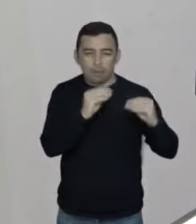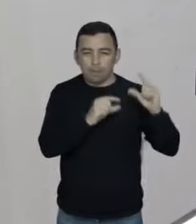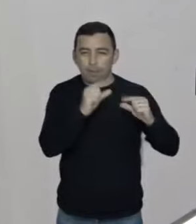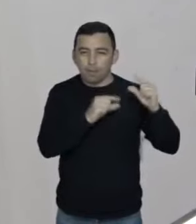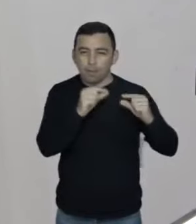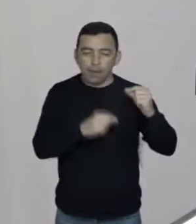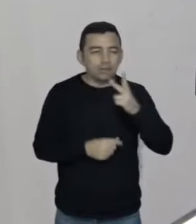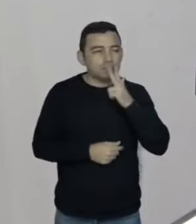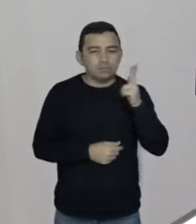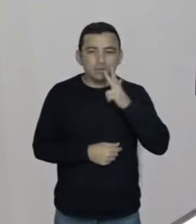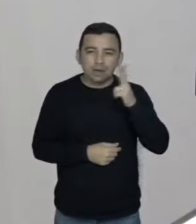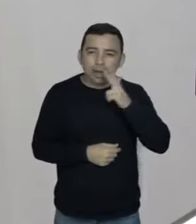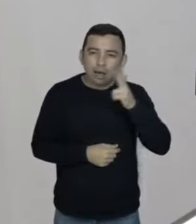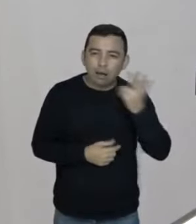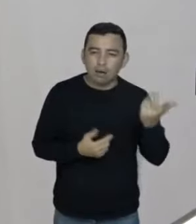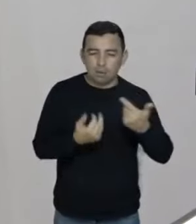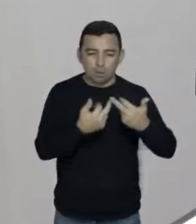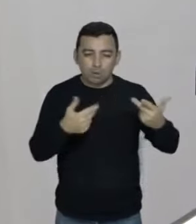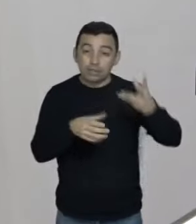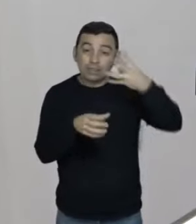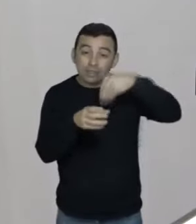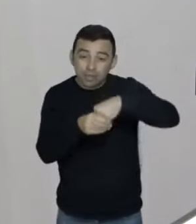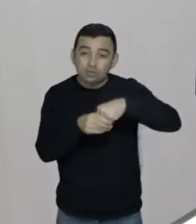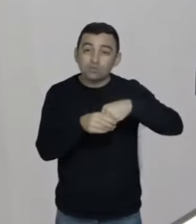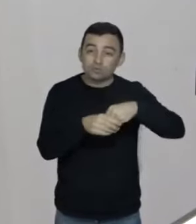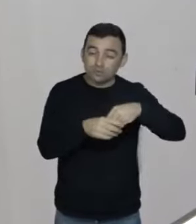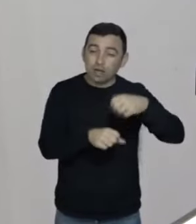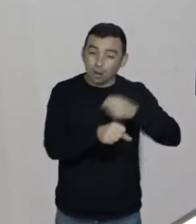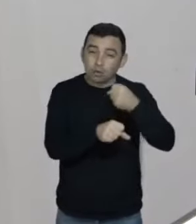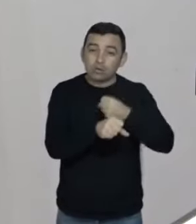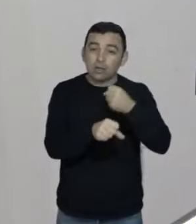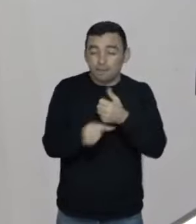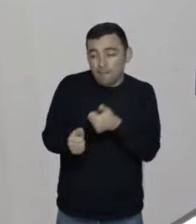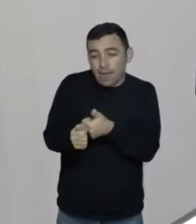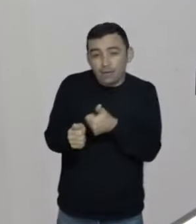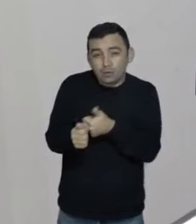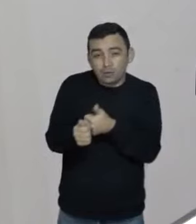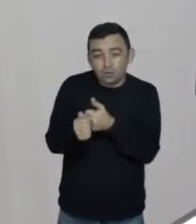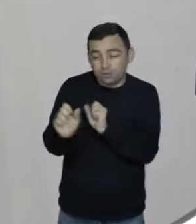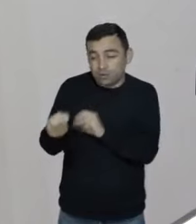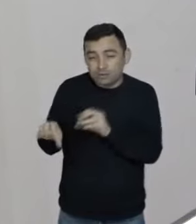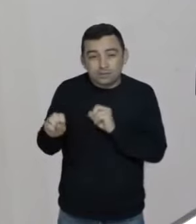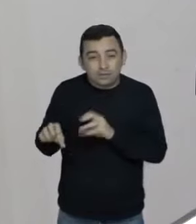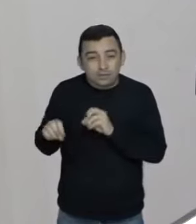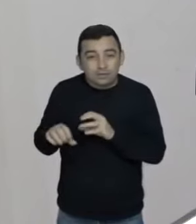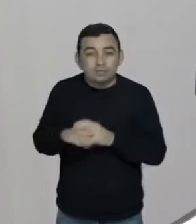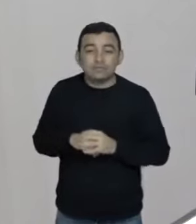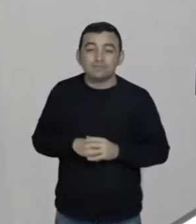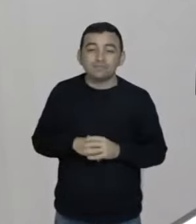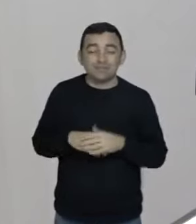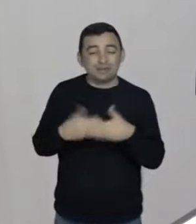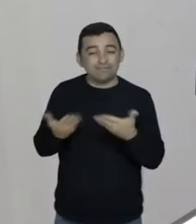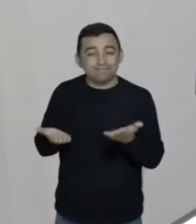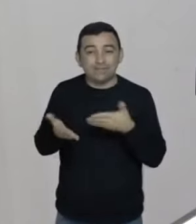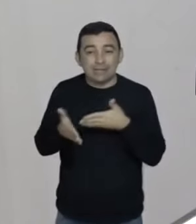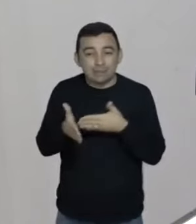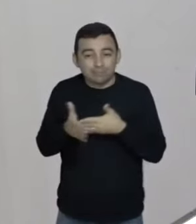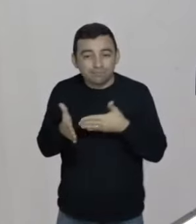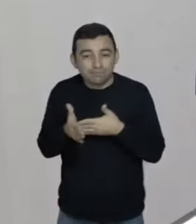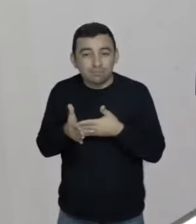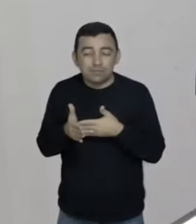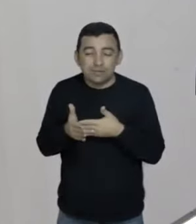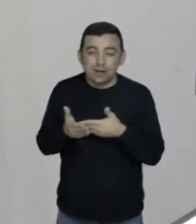cigarros E outros usos dentro das obras que são muito próximas das áreas de educação e que limita a